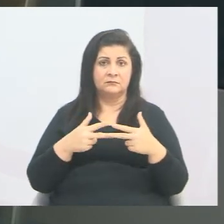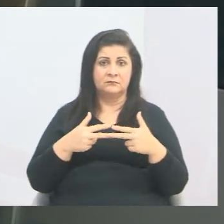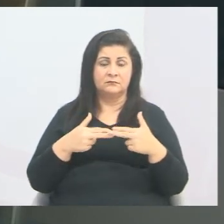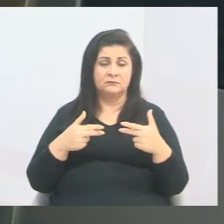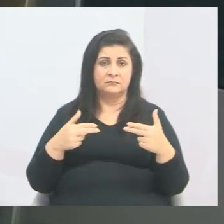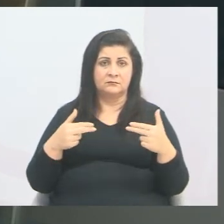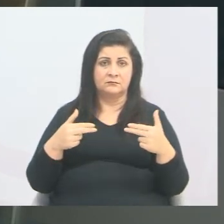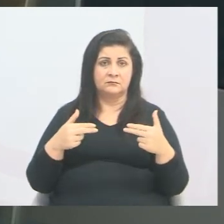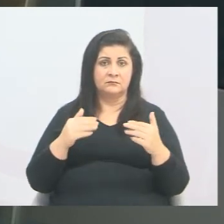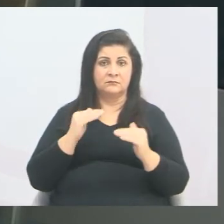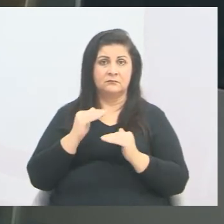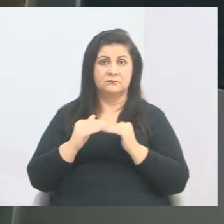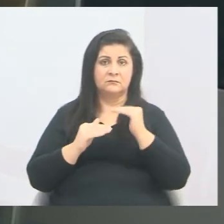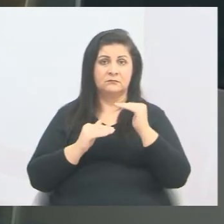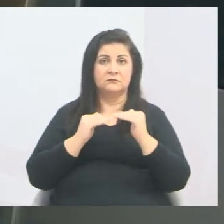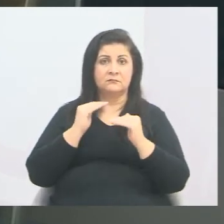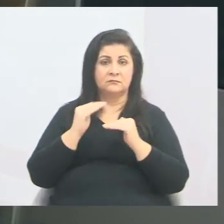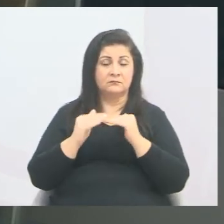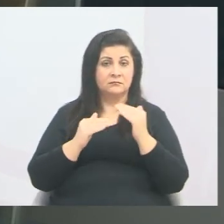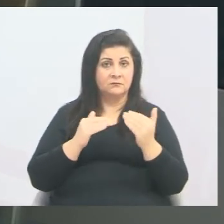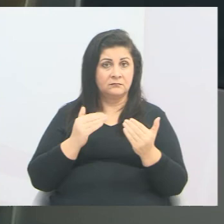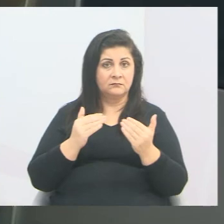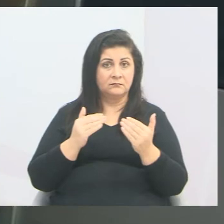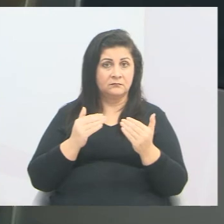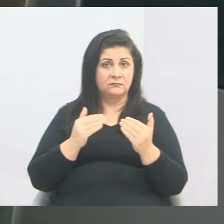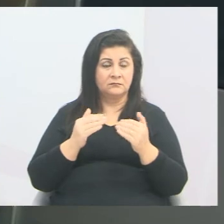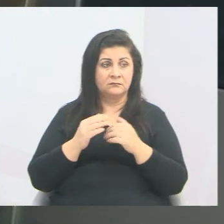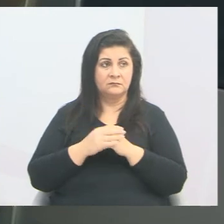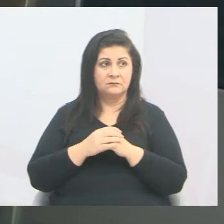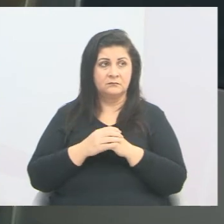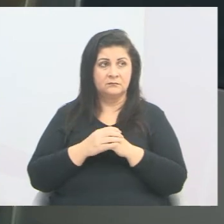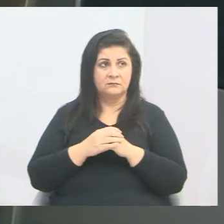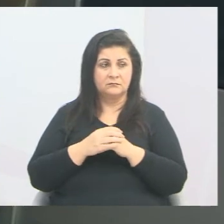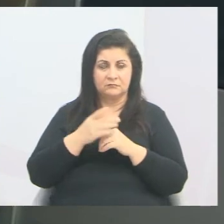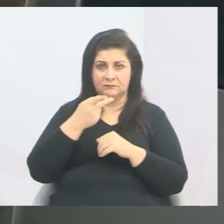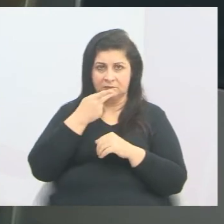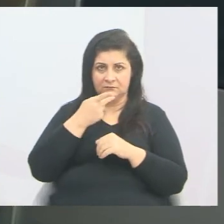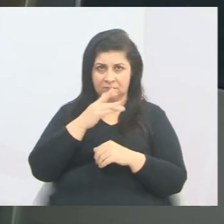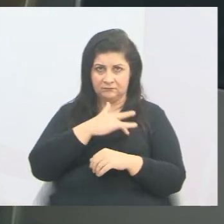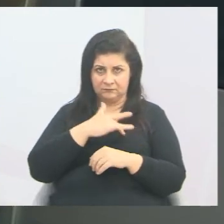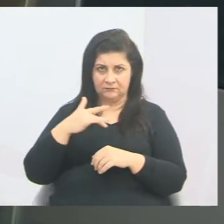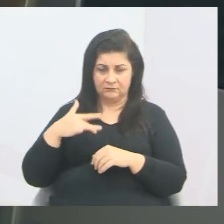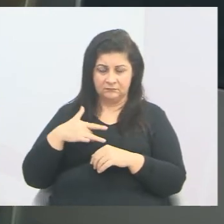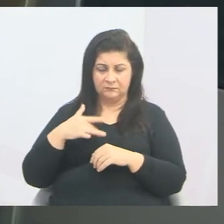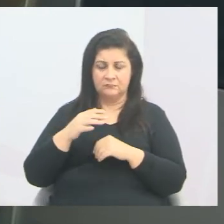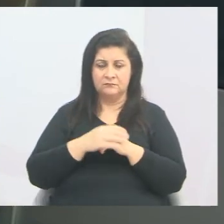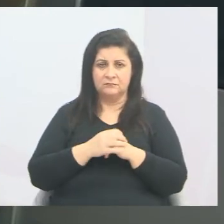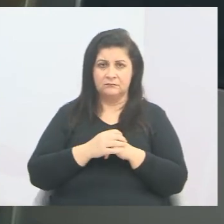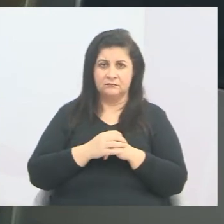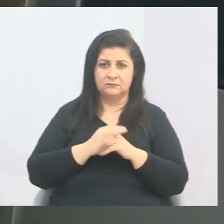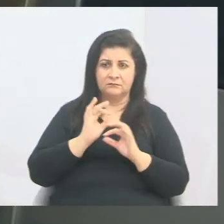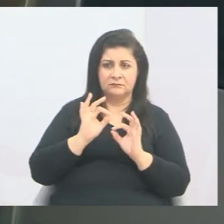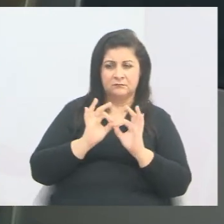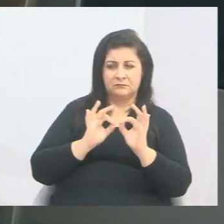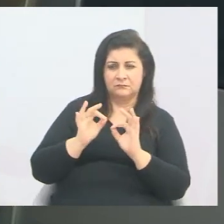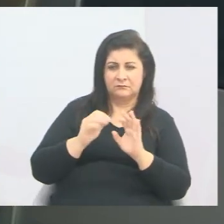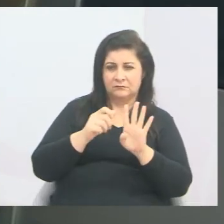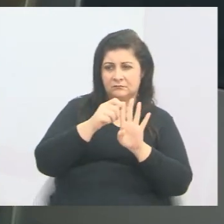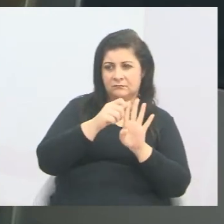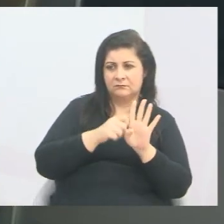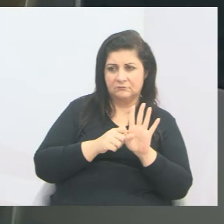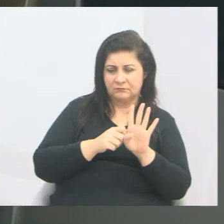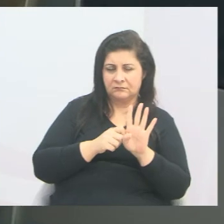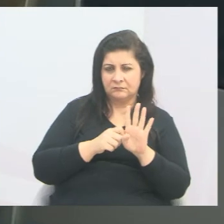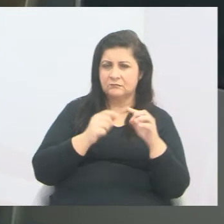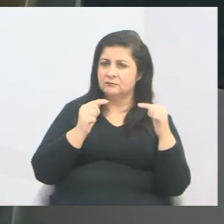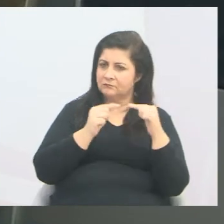estão evoluindo de forma negativa. Aí eu estou me referindo à saúde, tá? Então você faz uma previsão para 4 meses,